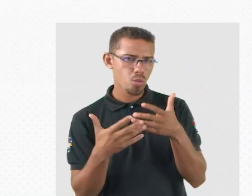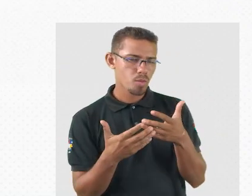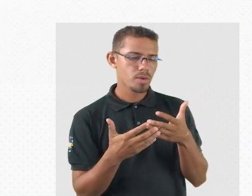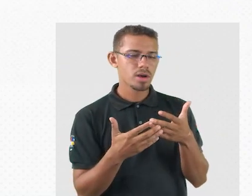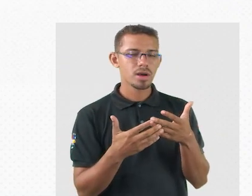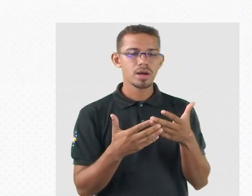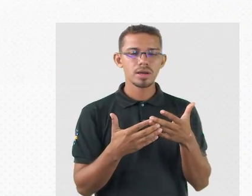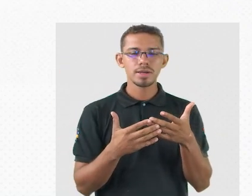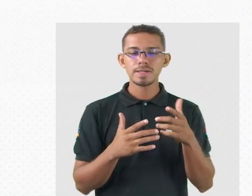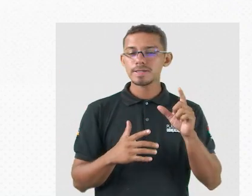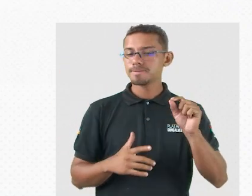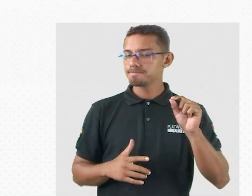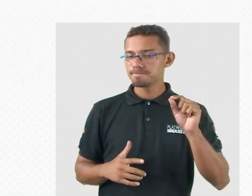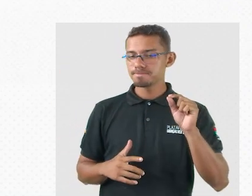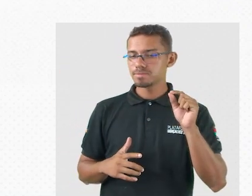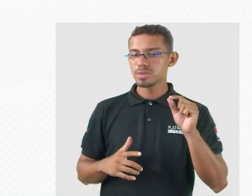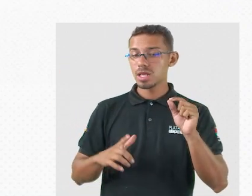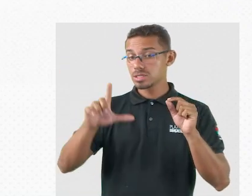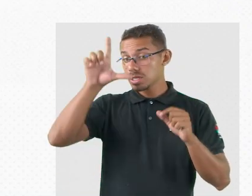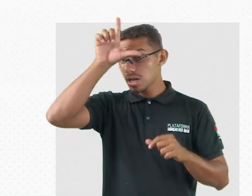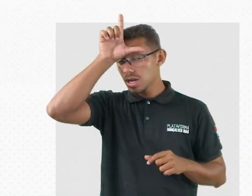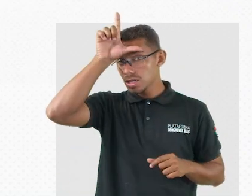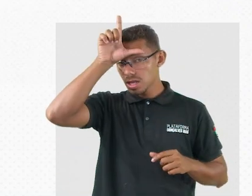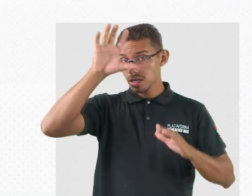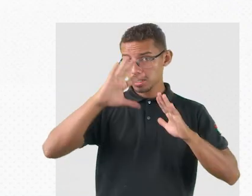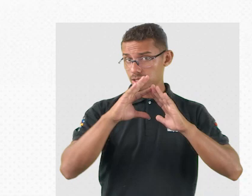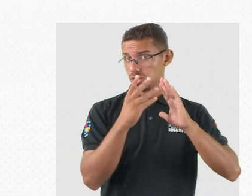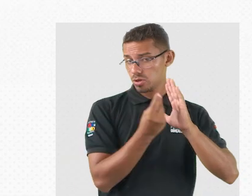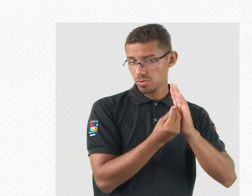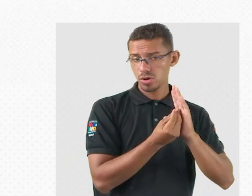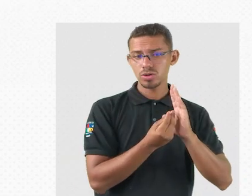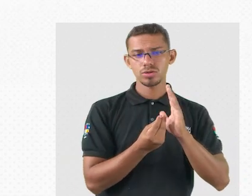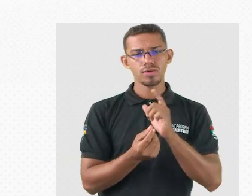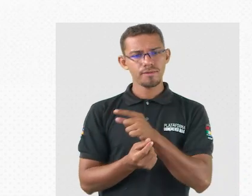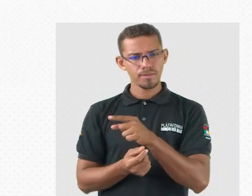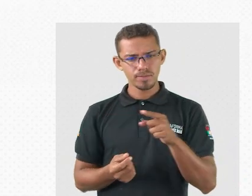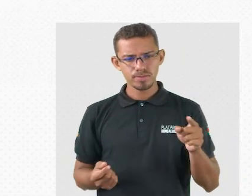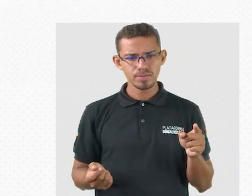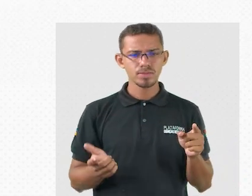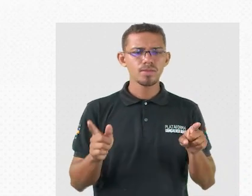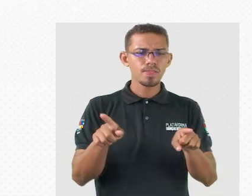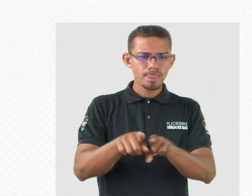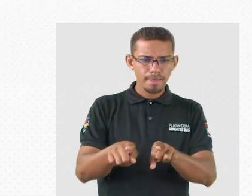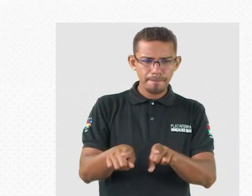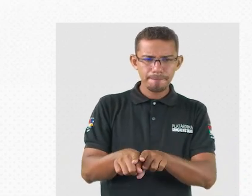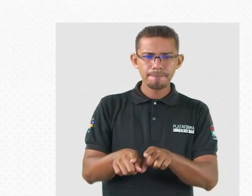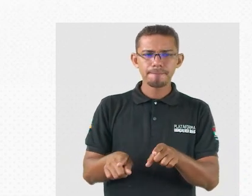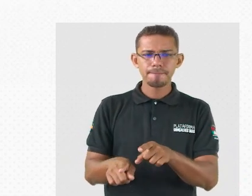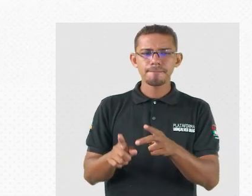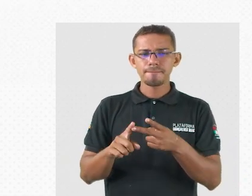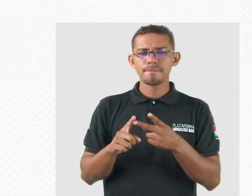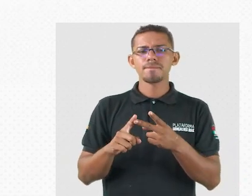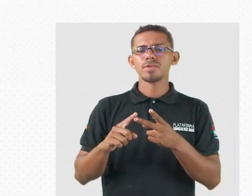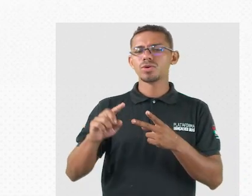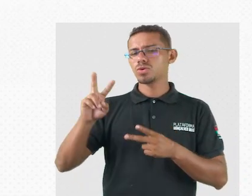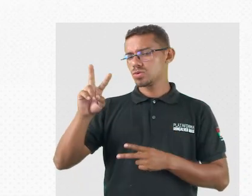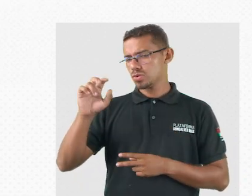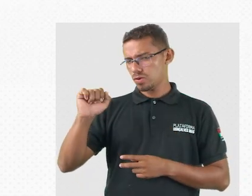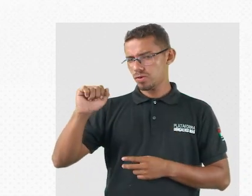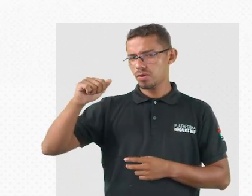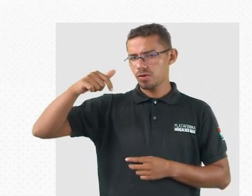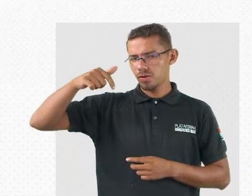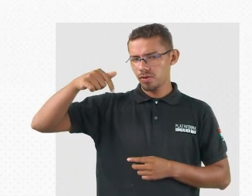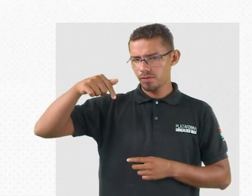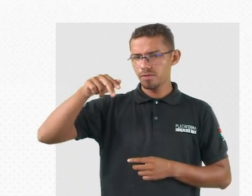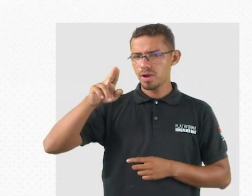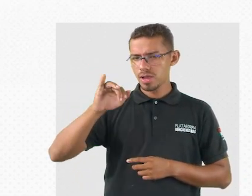né, desses líderes quilombolas e também, né, do vaqueiro, de quem